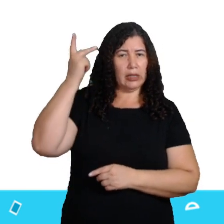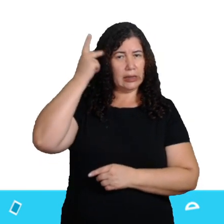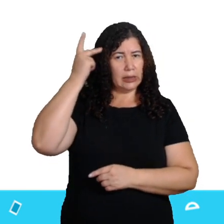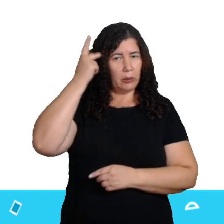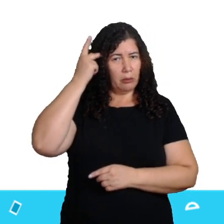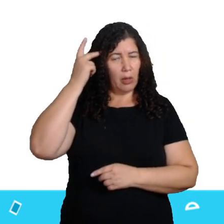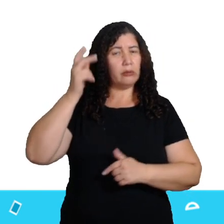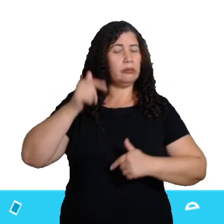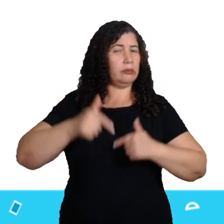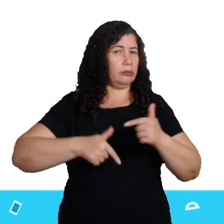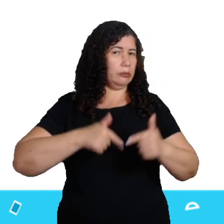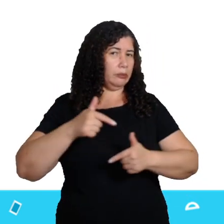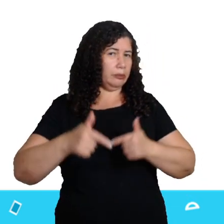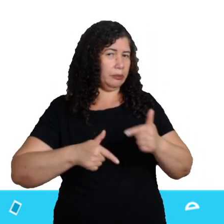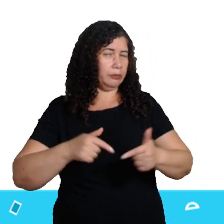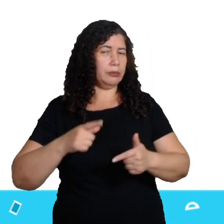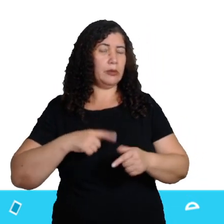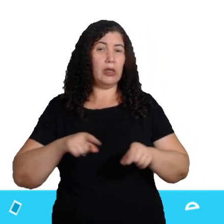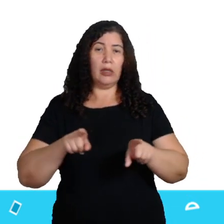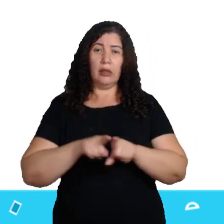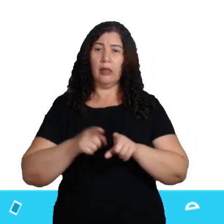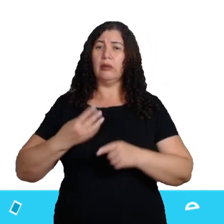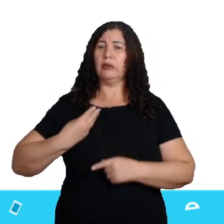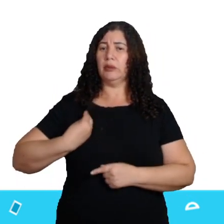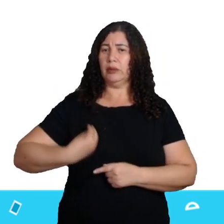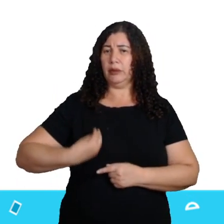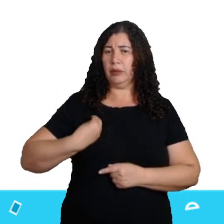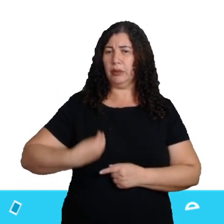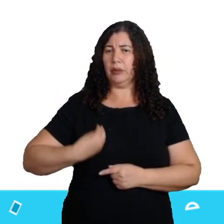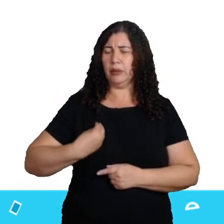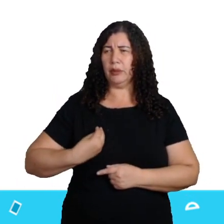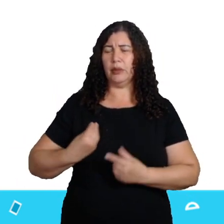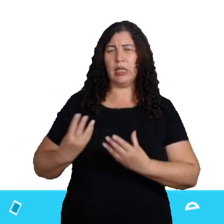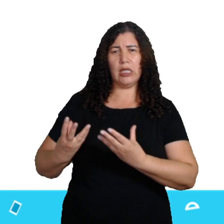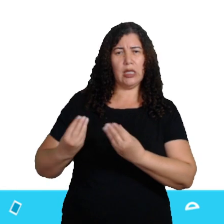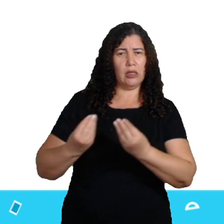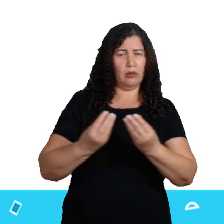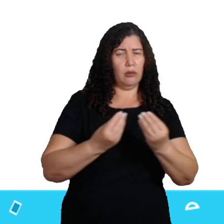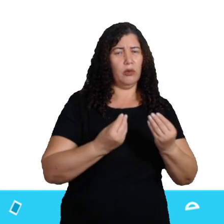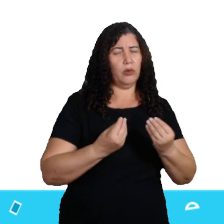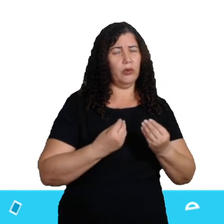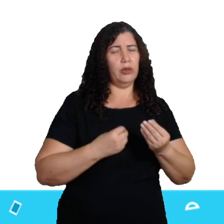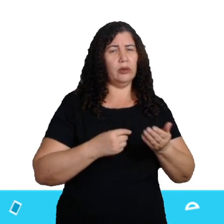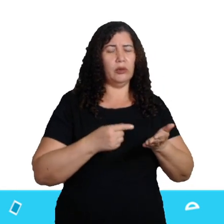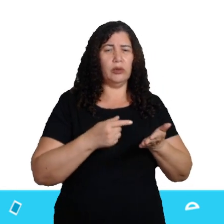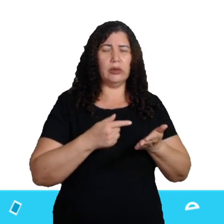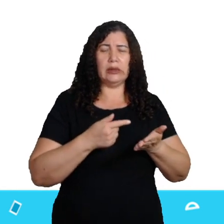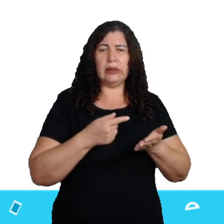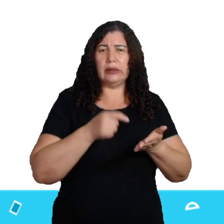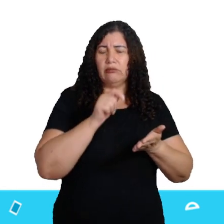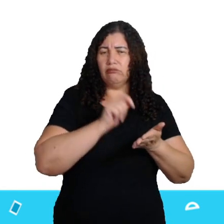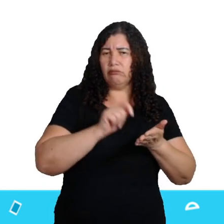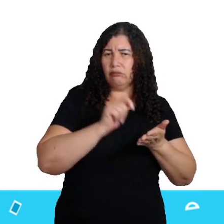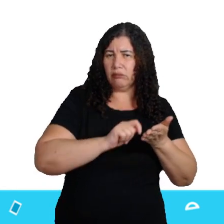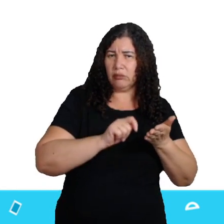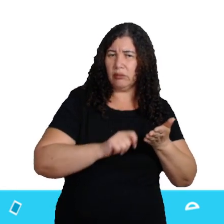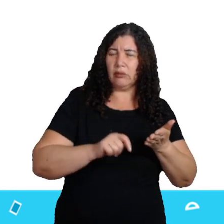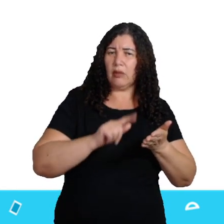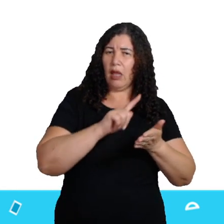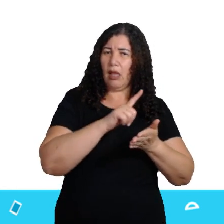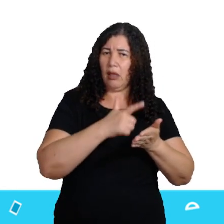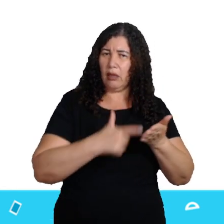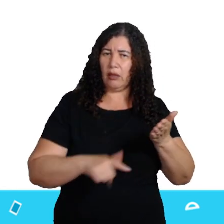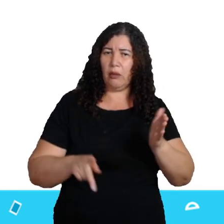editorial e está presente em diversas antologias da literatura